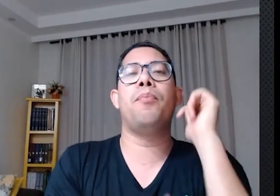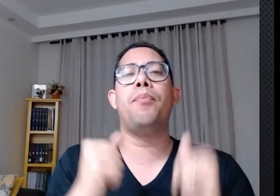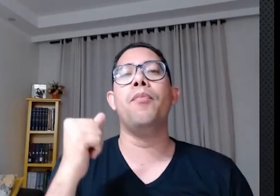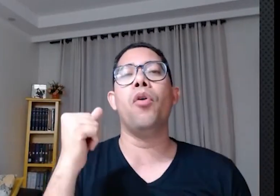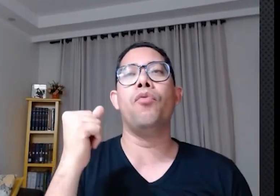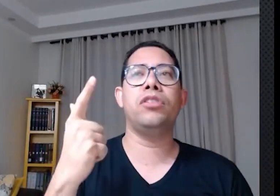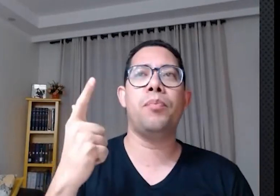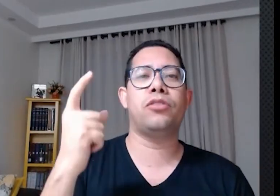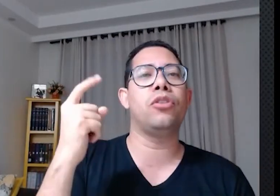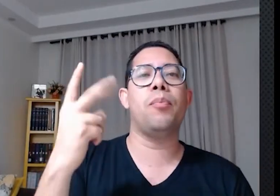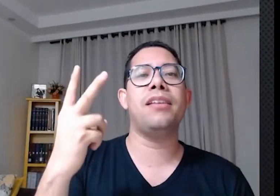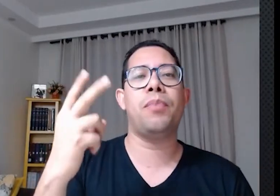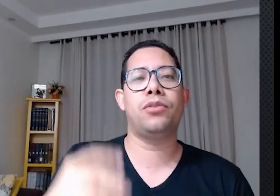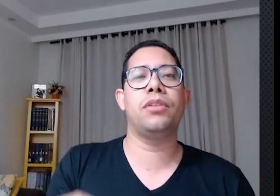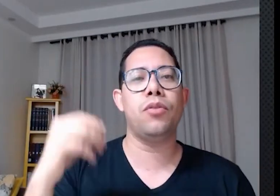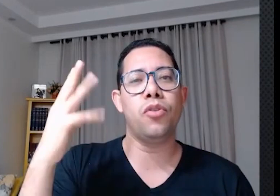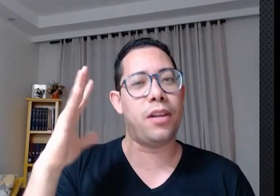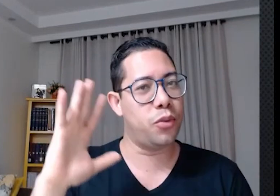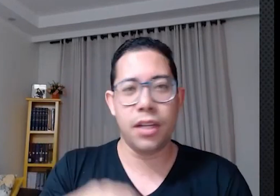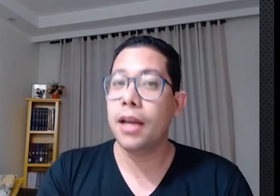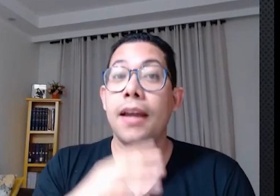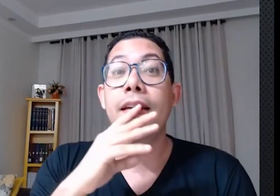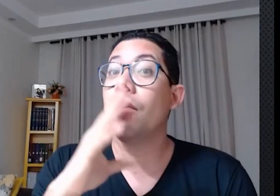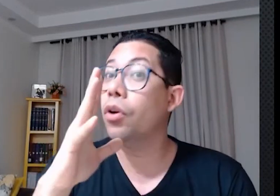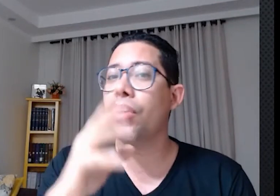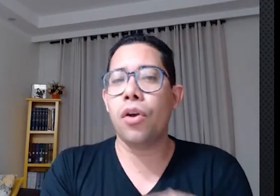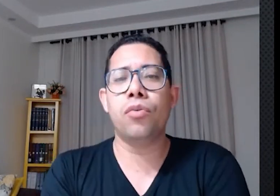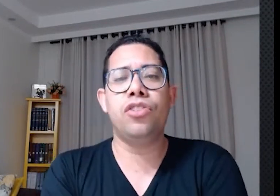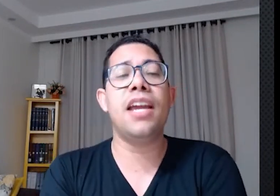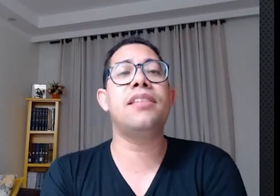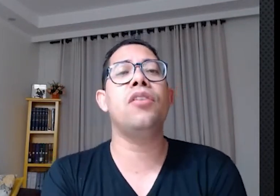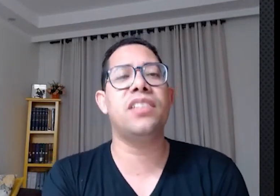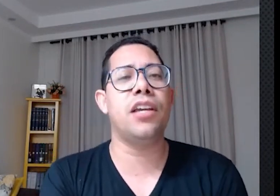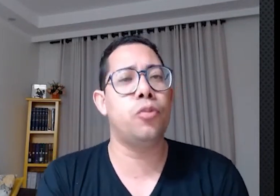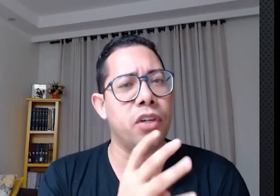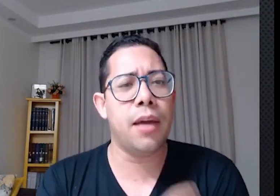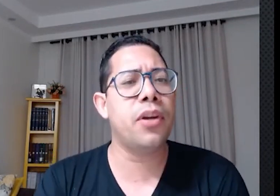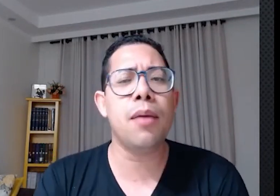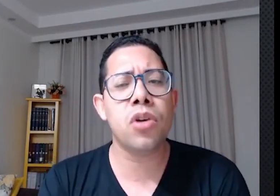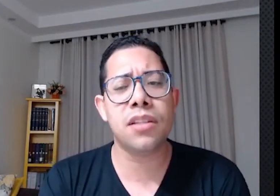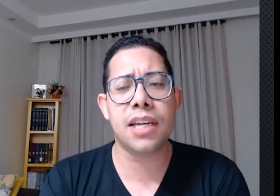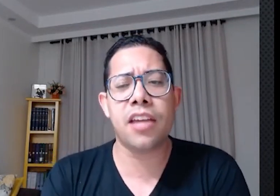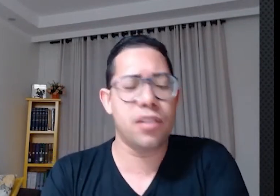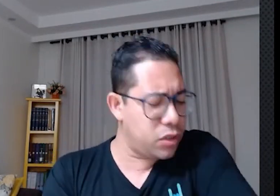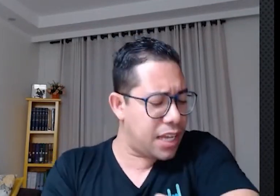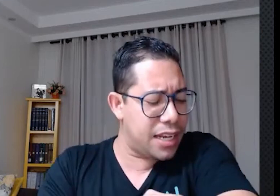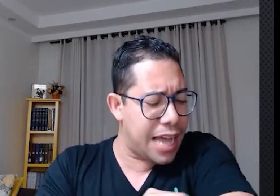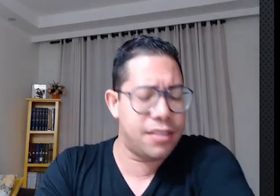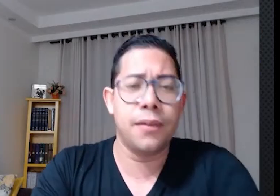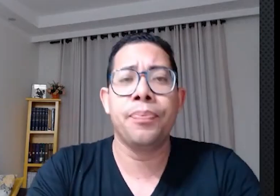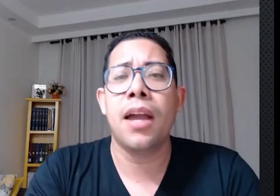Mesmo meu avô sendo pastor, meu pai sendo pastor, tendo tio pastor, eu tinha receio de fazer isso. Por quê? Porque em muitas igrejas, em